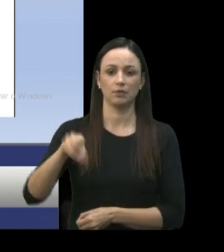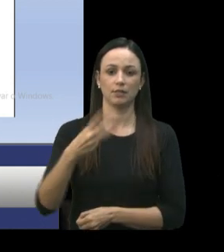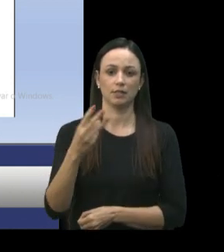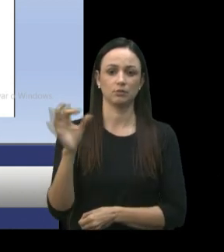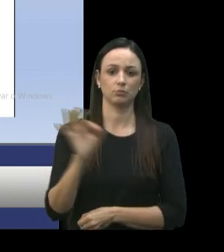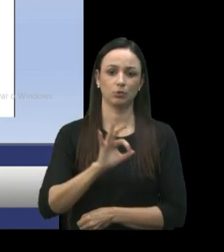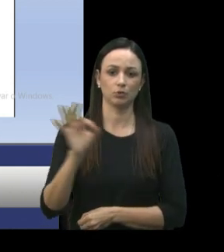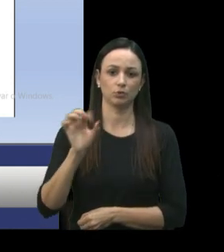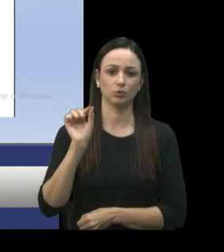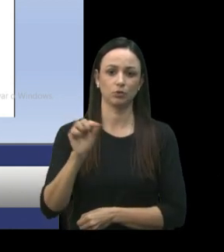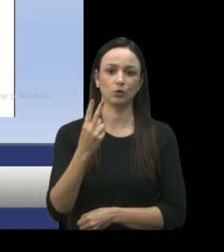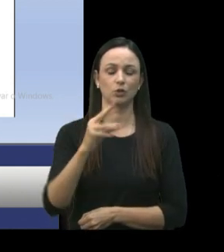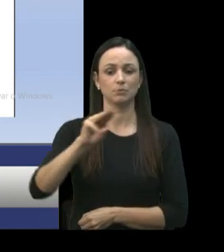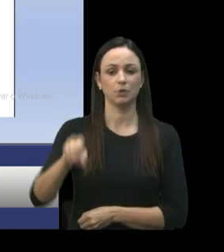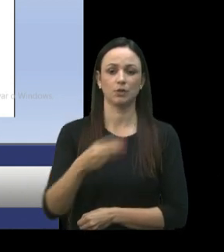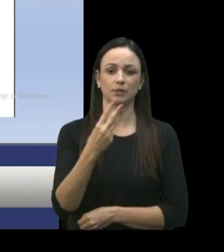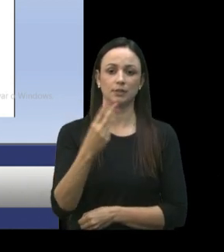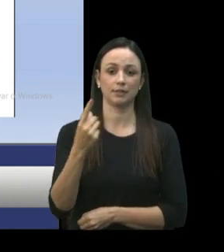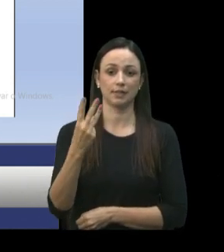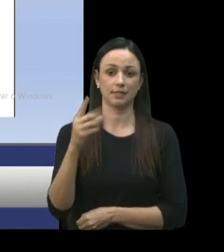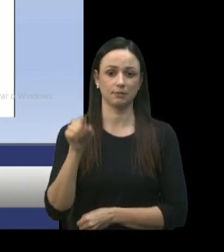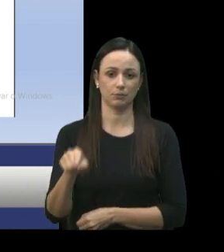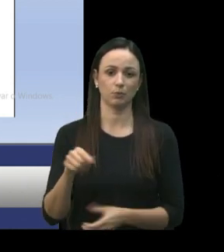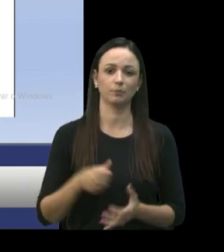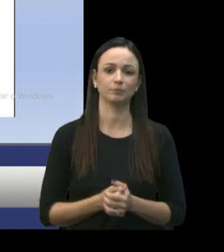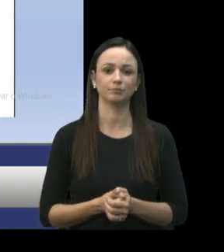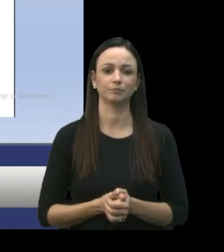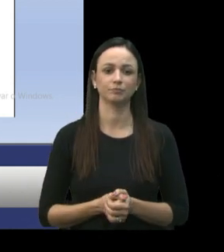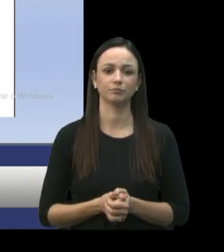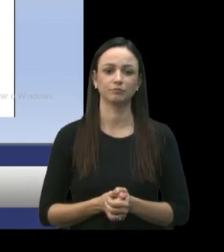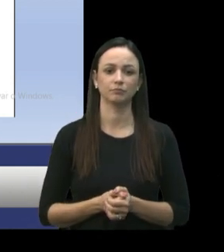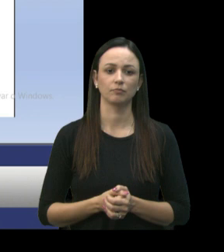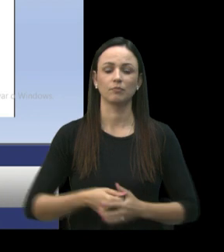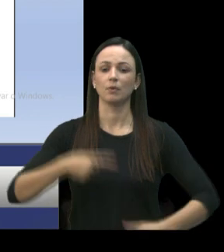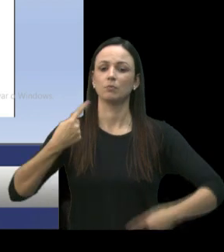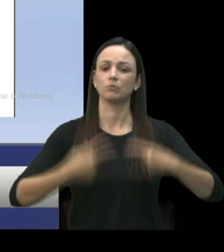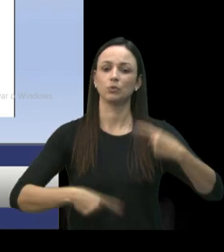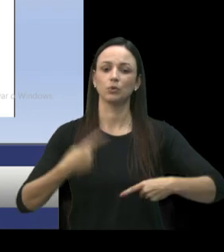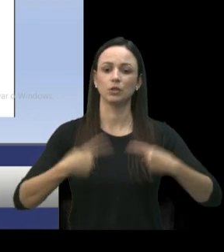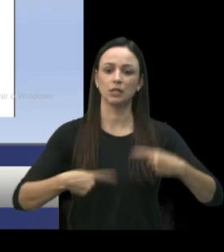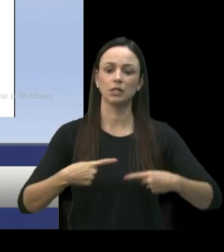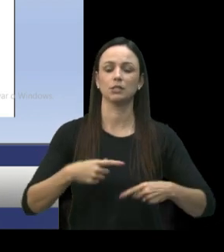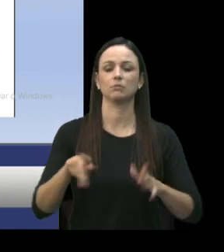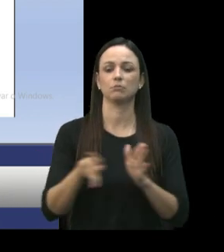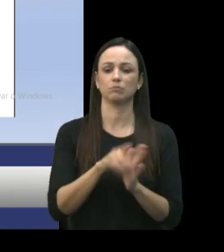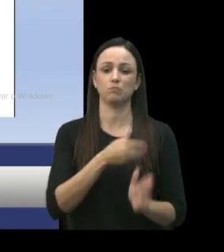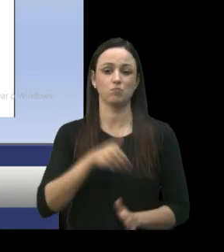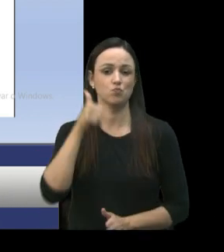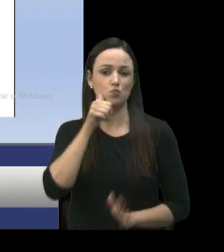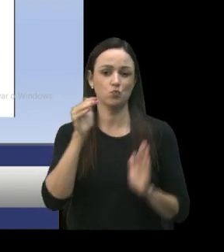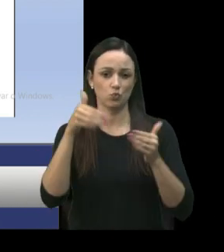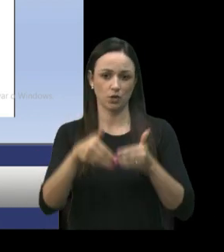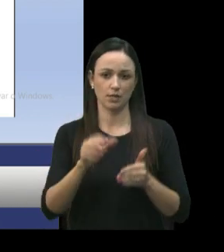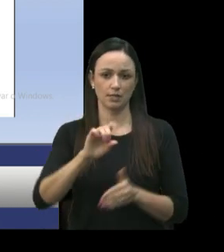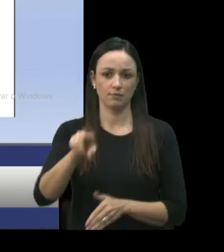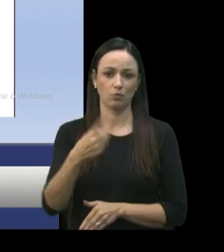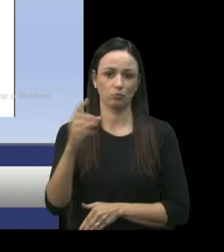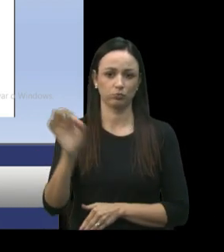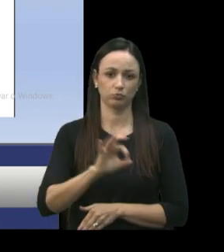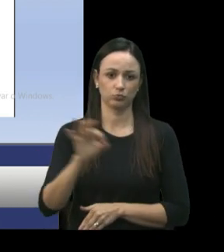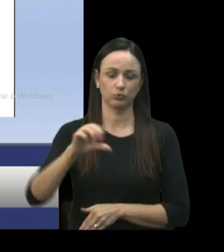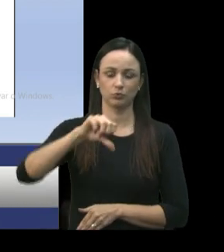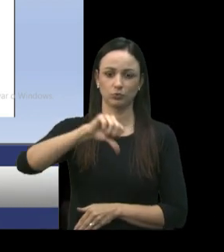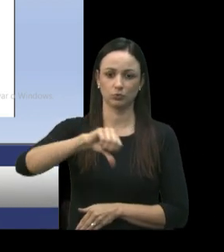0,3%, que corresponde a R$2.313.000. Políticas públicas para as mulheres, 0,1%, que